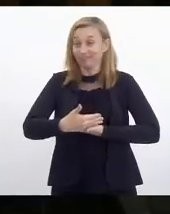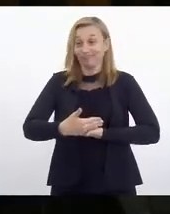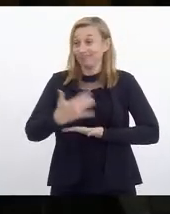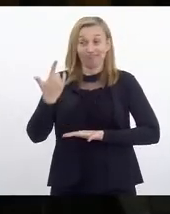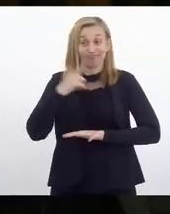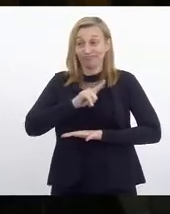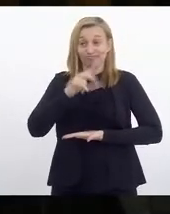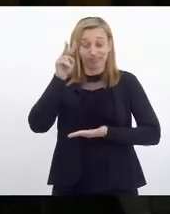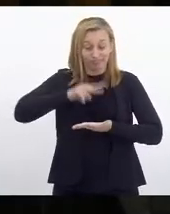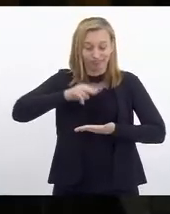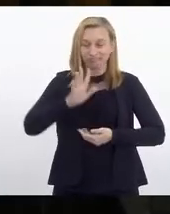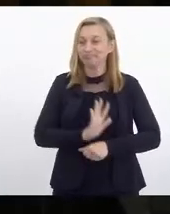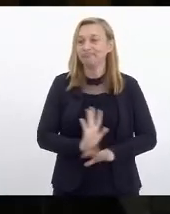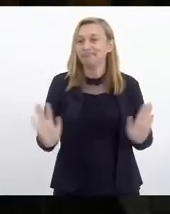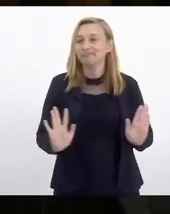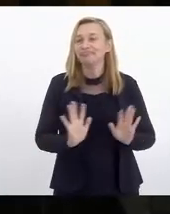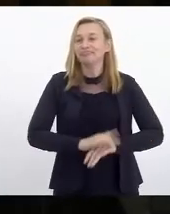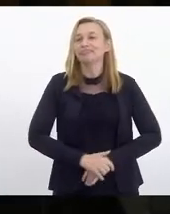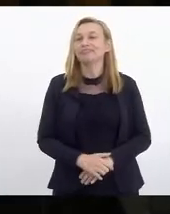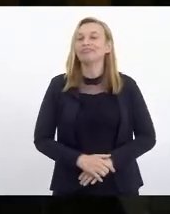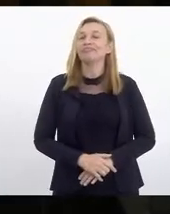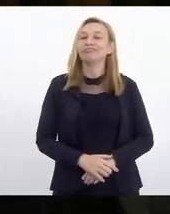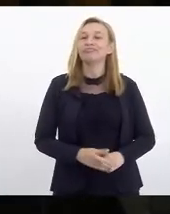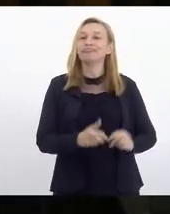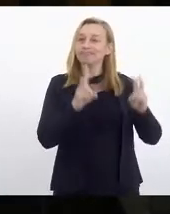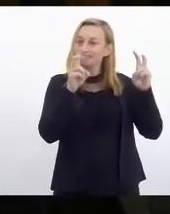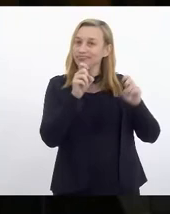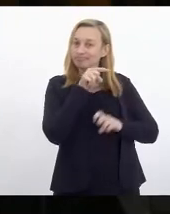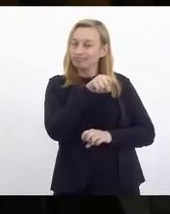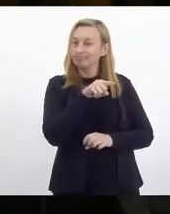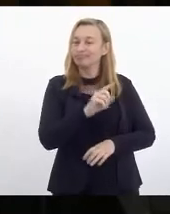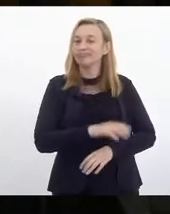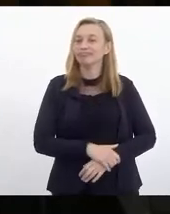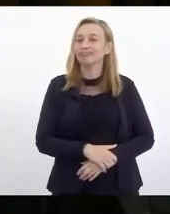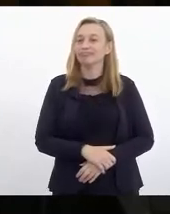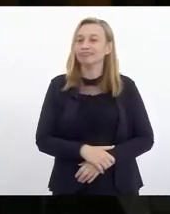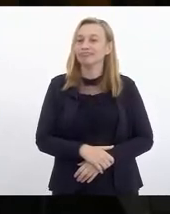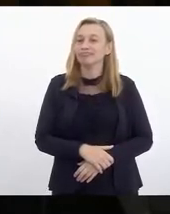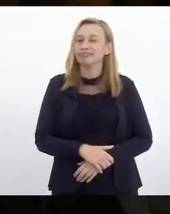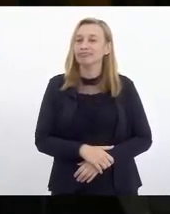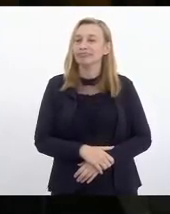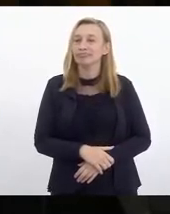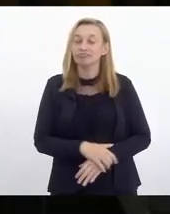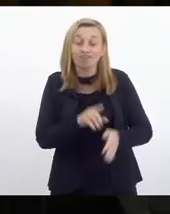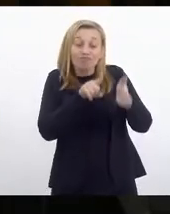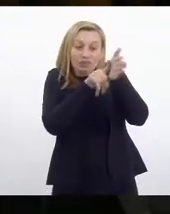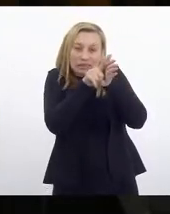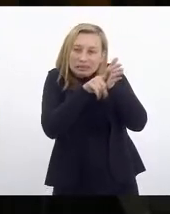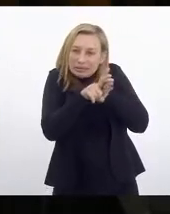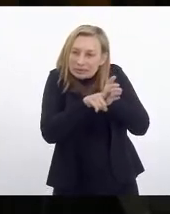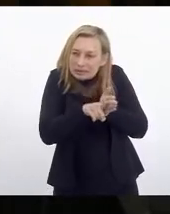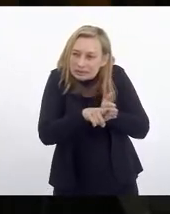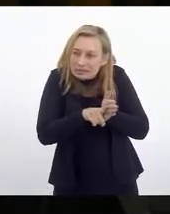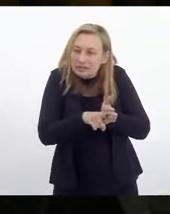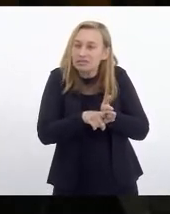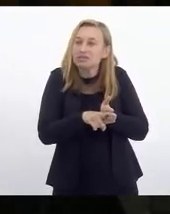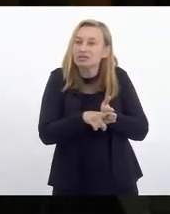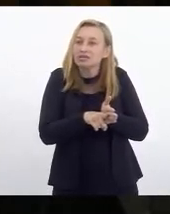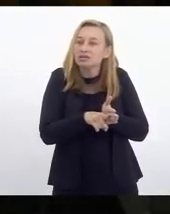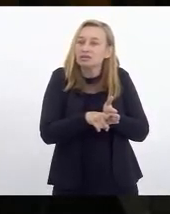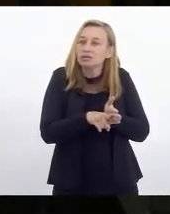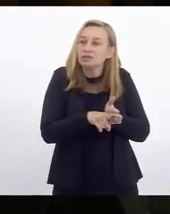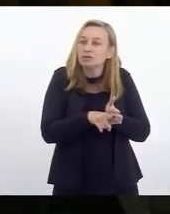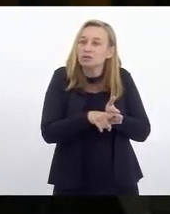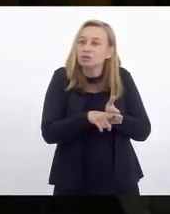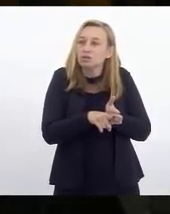Bom, mas lá nessa matéria, que basicamente analisa o